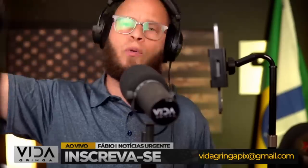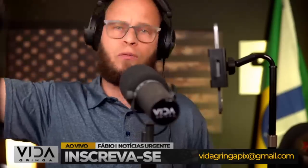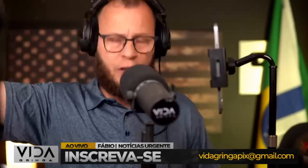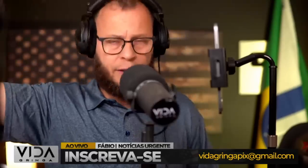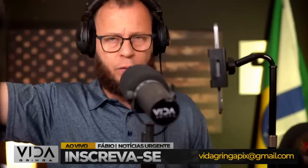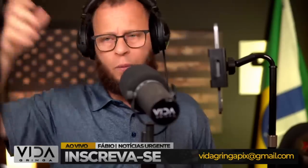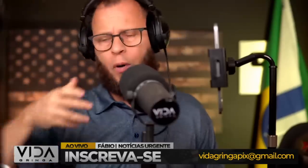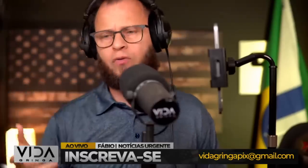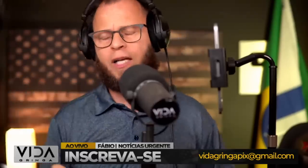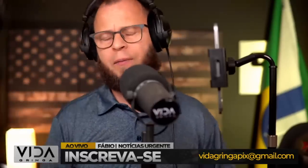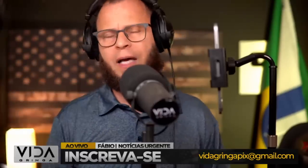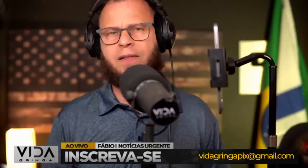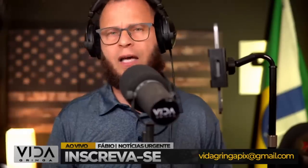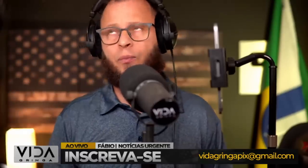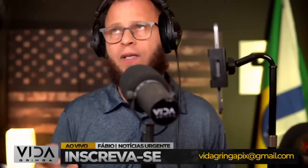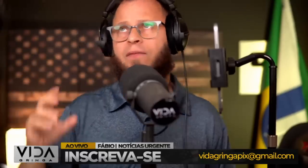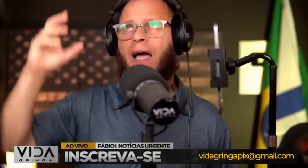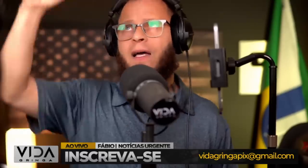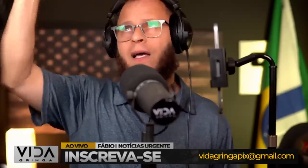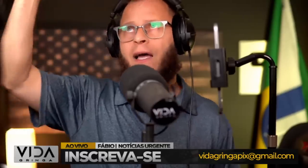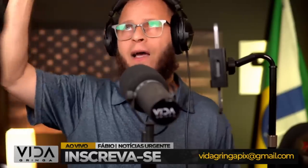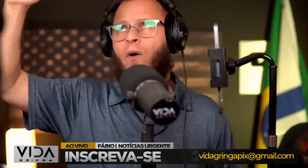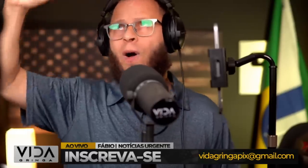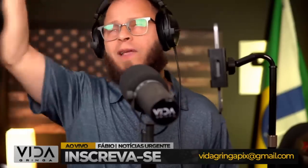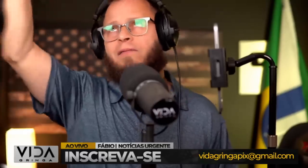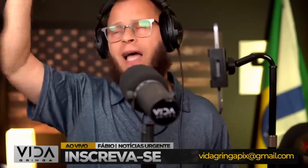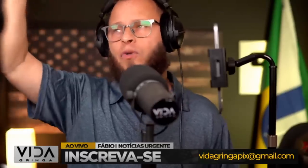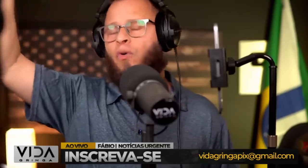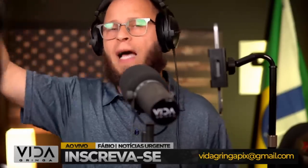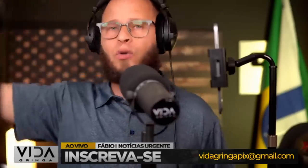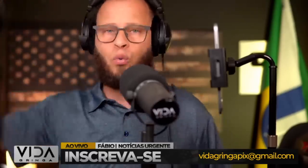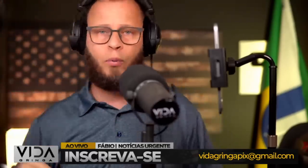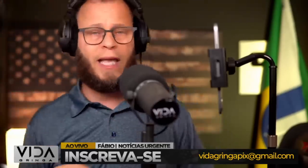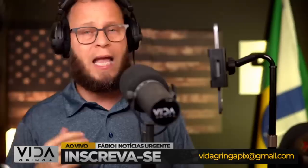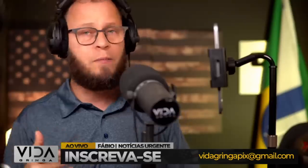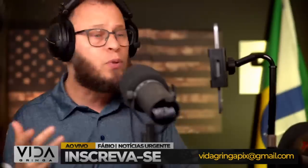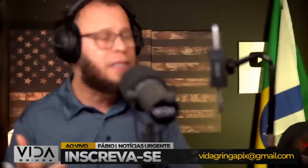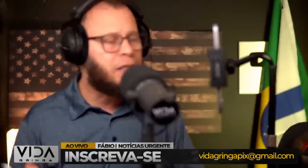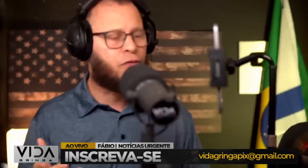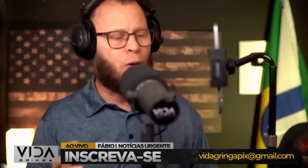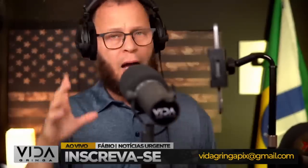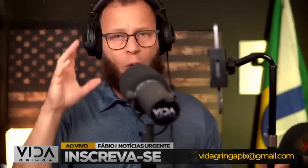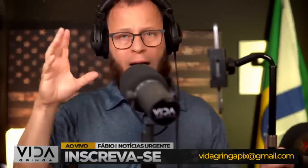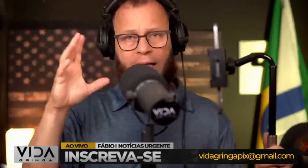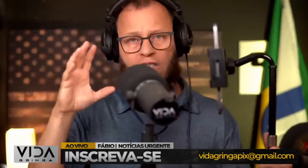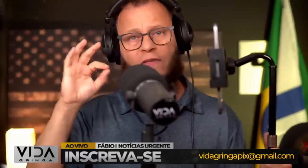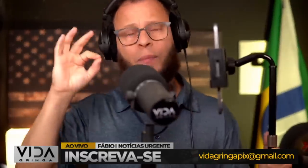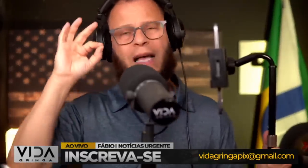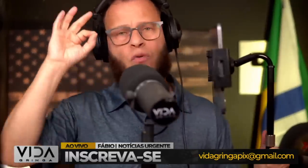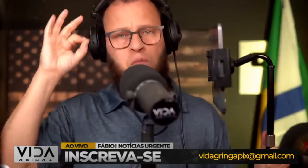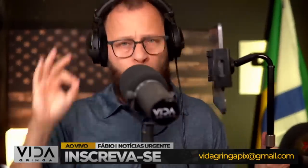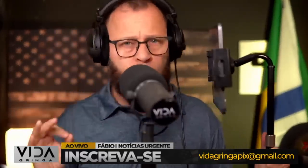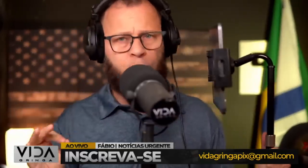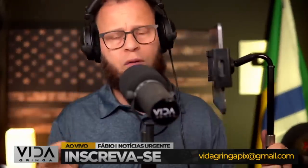a lua no Rio de Janeiro não posso ser criminalizado por tentar é um atentado a jogar a lua porque é impossível agora aqui a gente